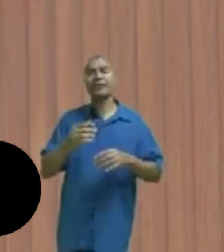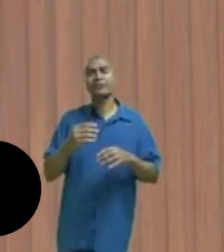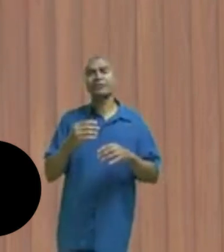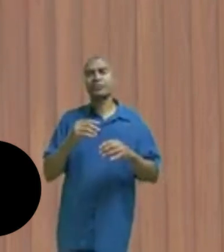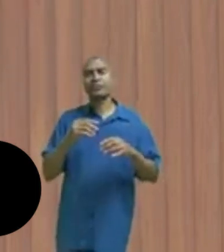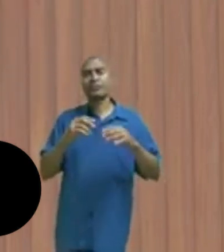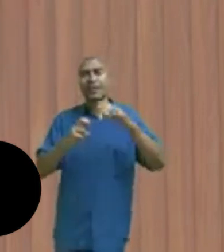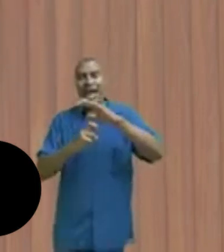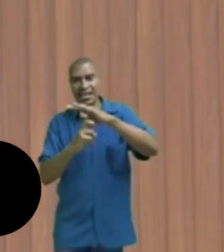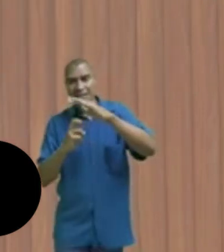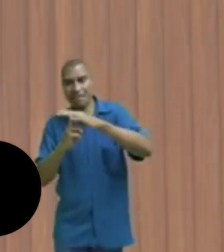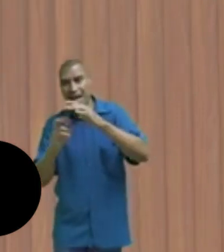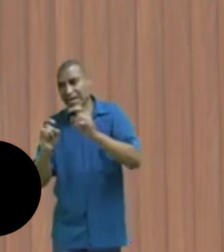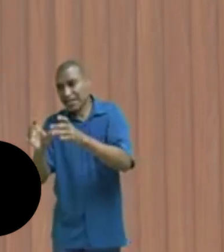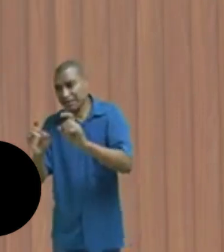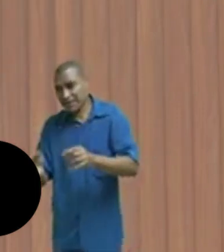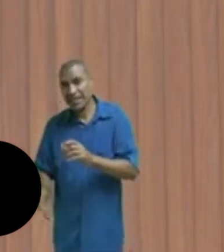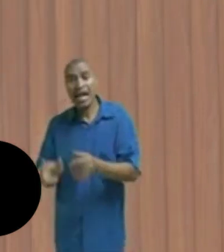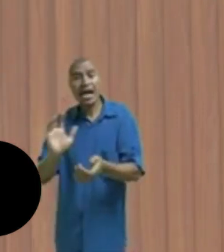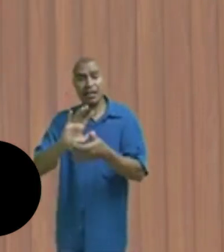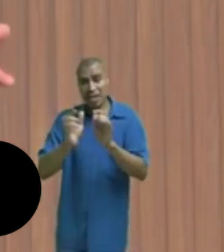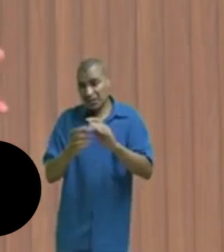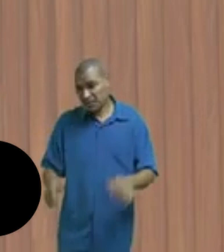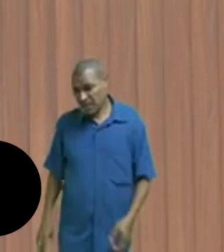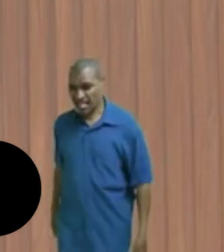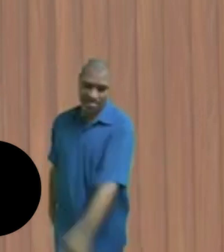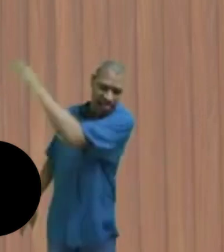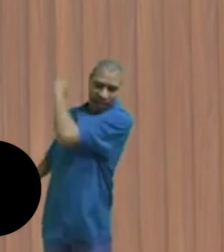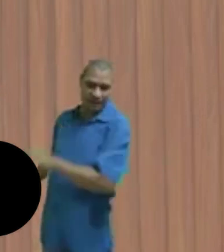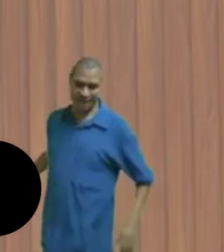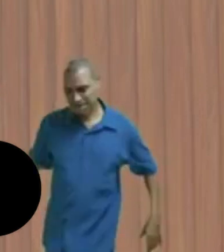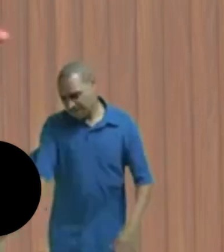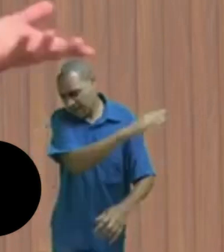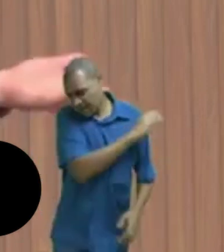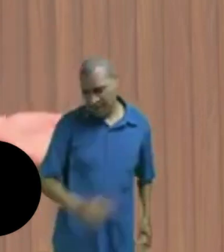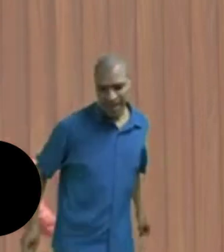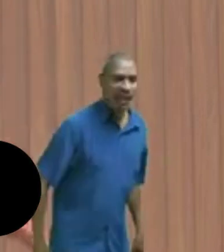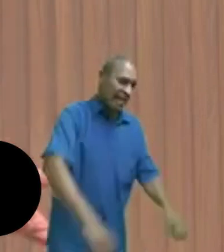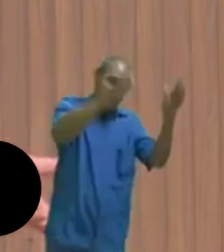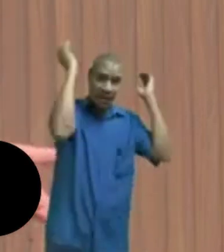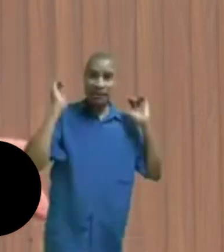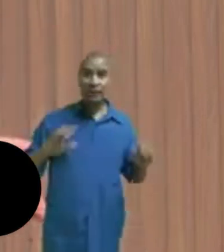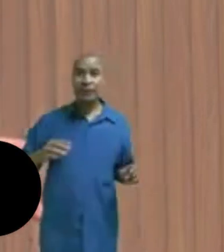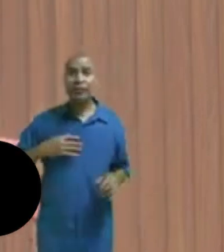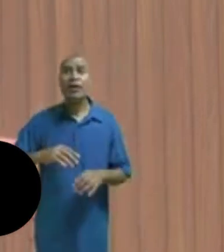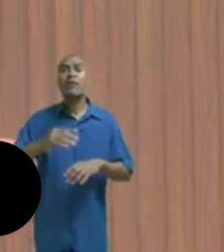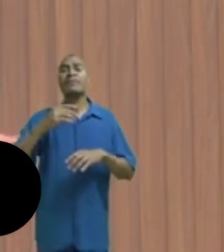comerciantes, e é lógico, né, irmãos, que mesmo sem internet e sem WhatsApp, a notícia se espalhou.